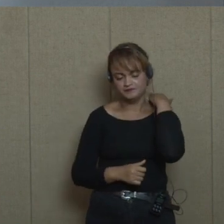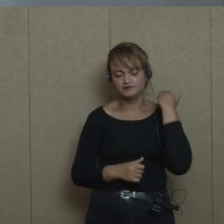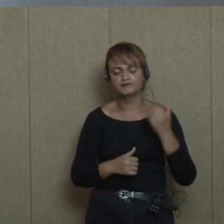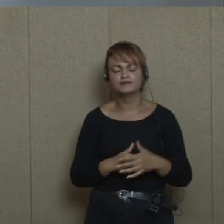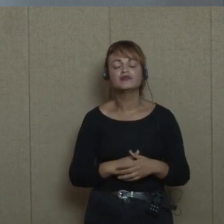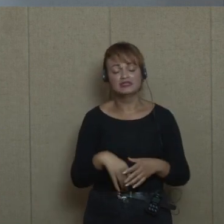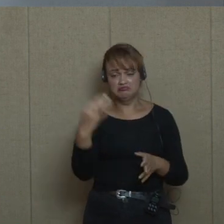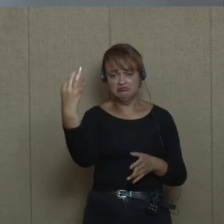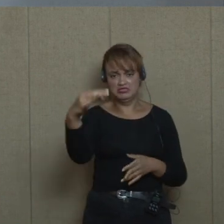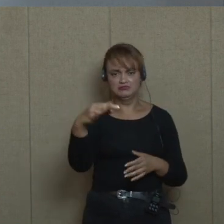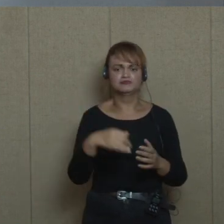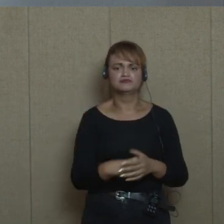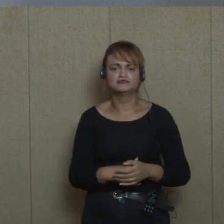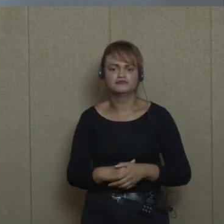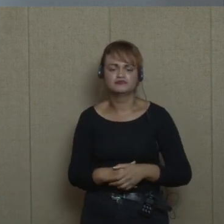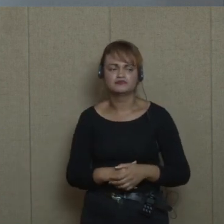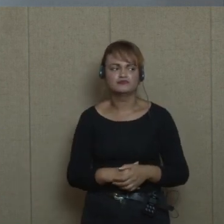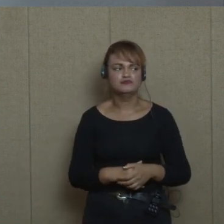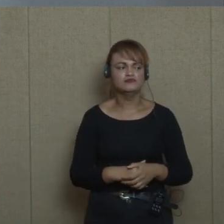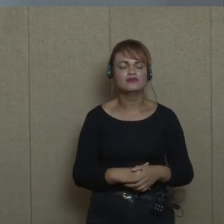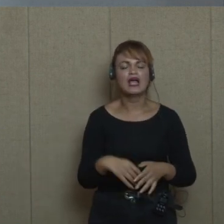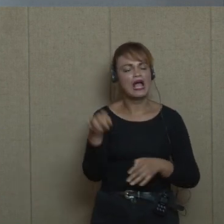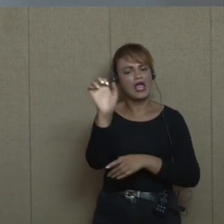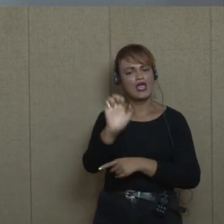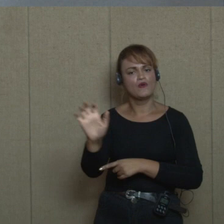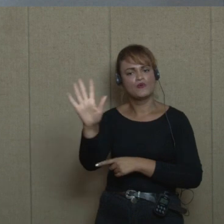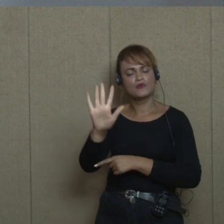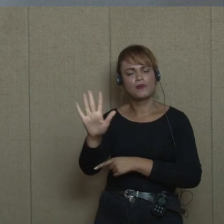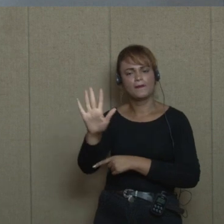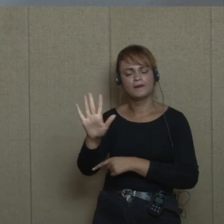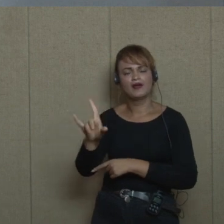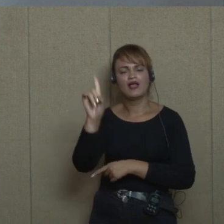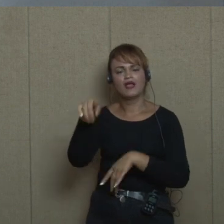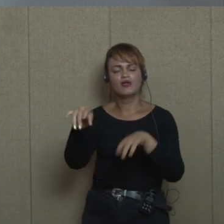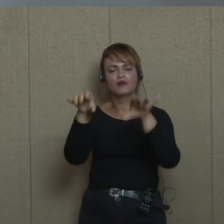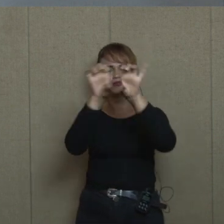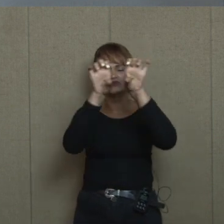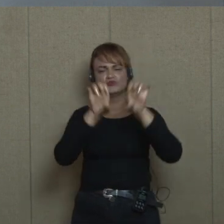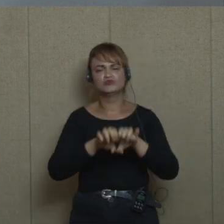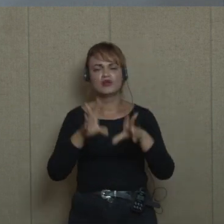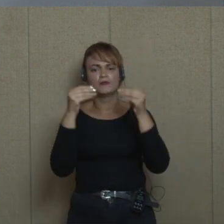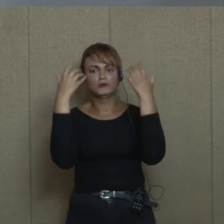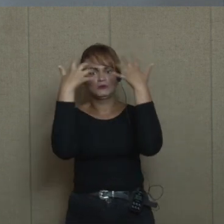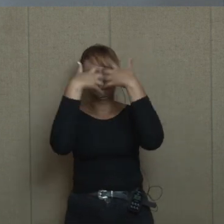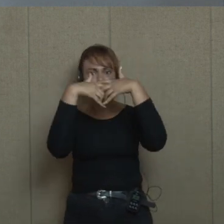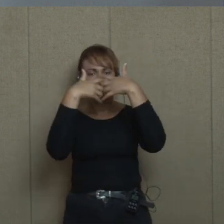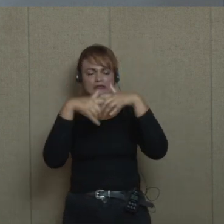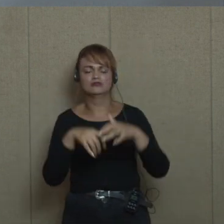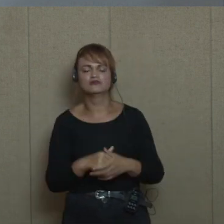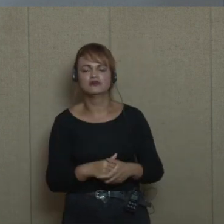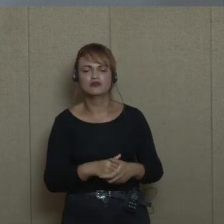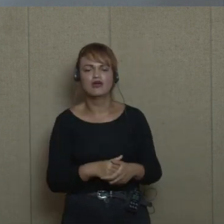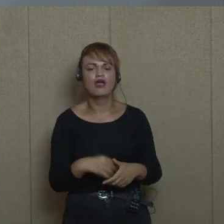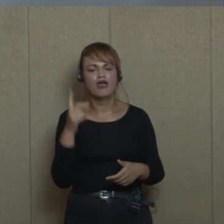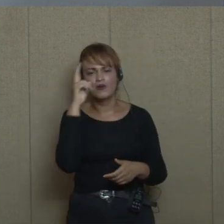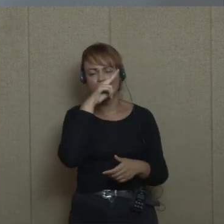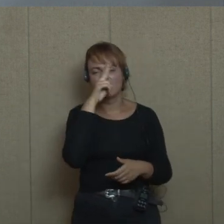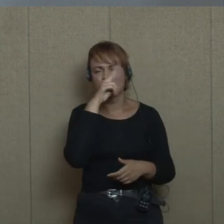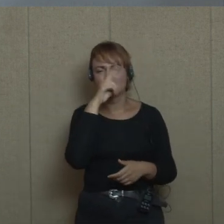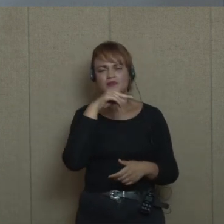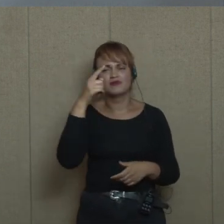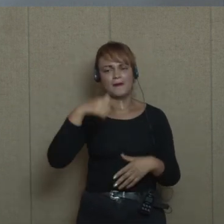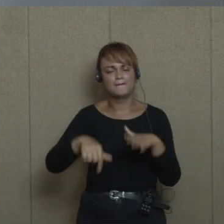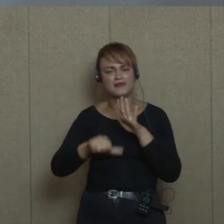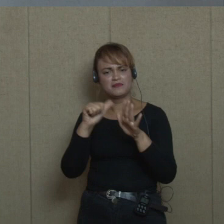Você está certa. A Europa é uma estrutura muito complexa. Eu me lembro a primeira